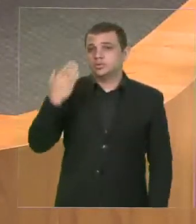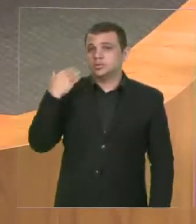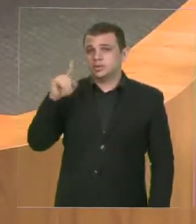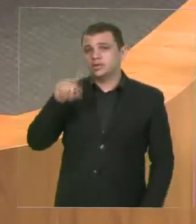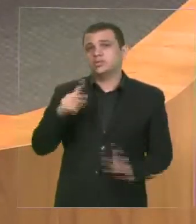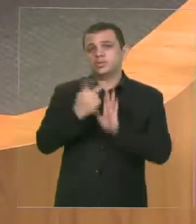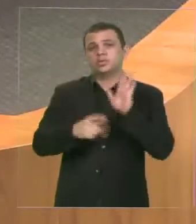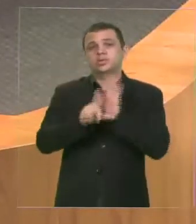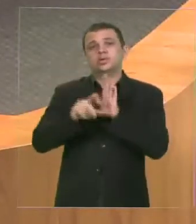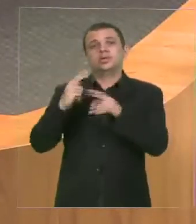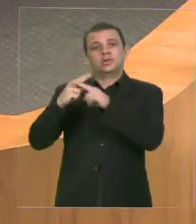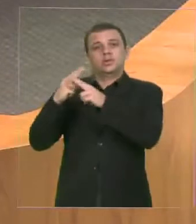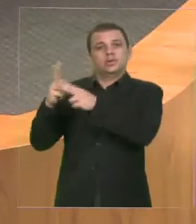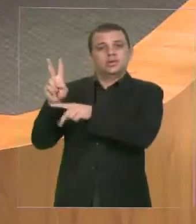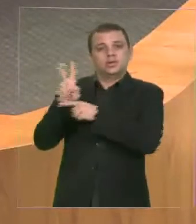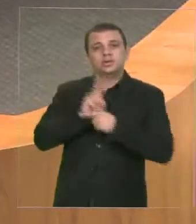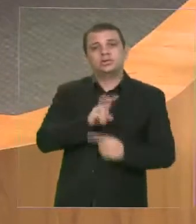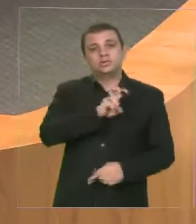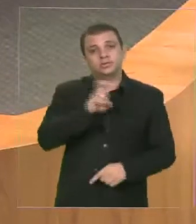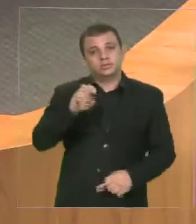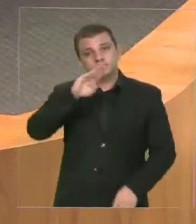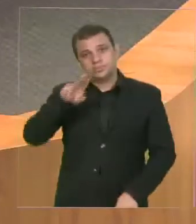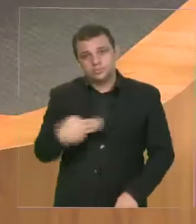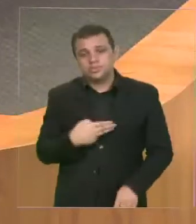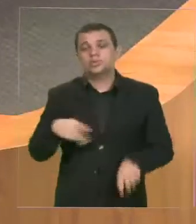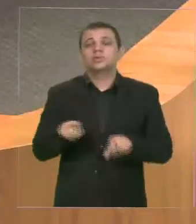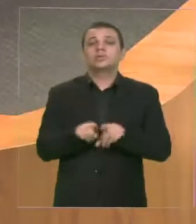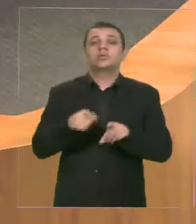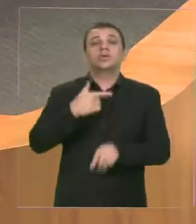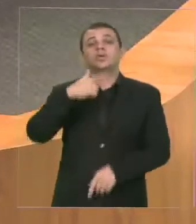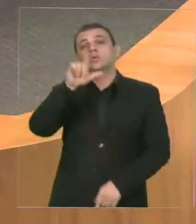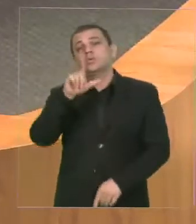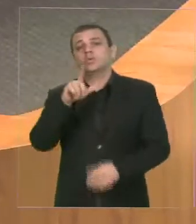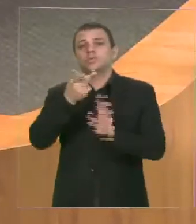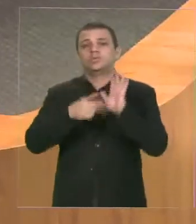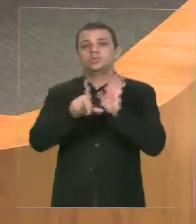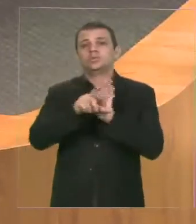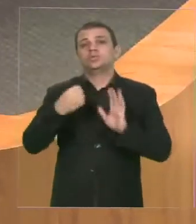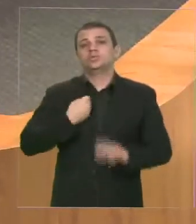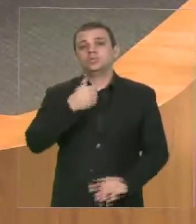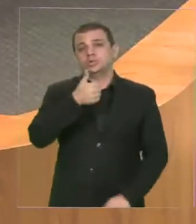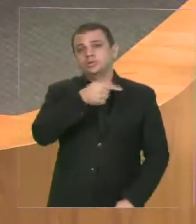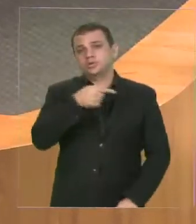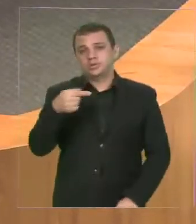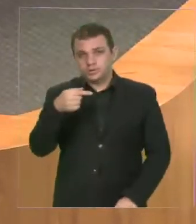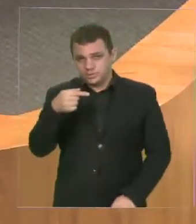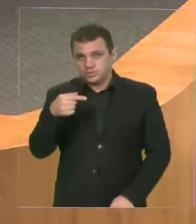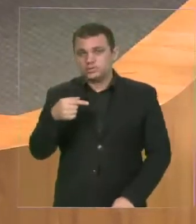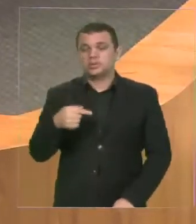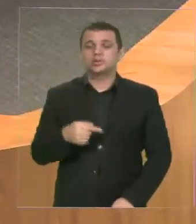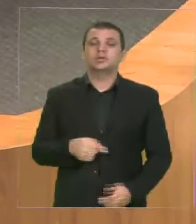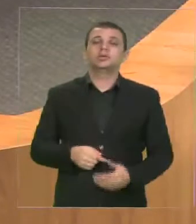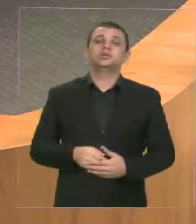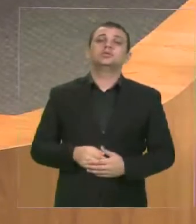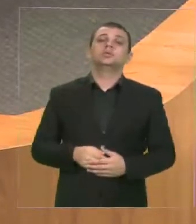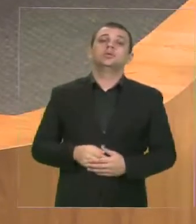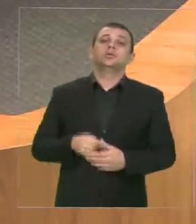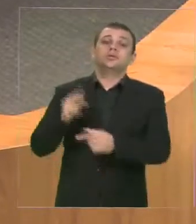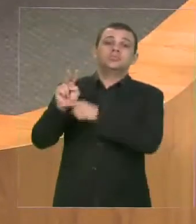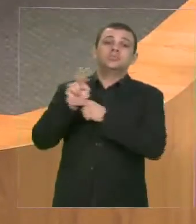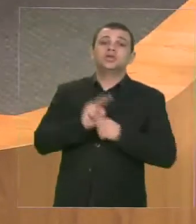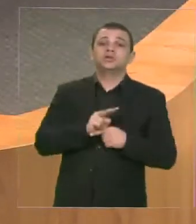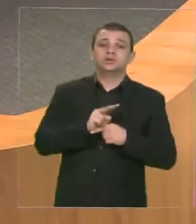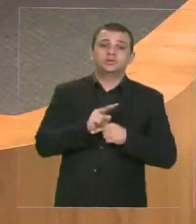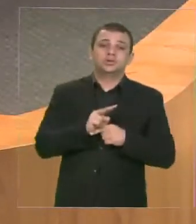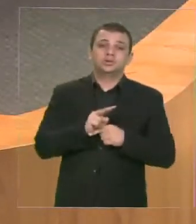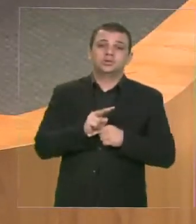de 55 milhões. Outro projeto de lei de número 177, que trata de um empréstimo em